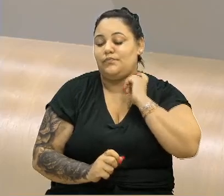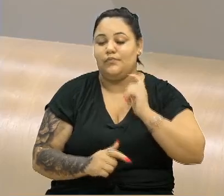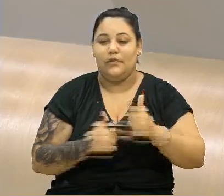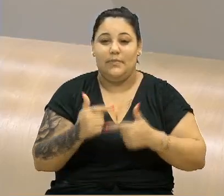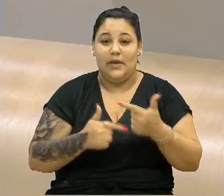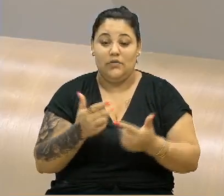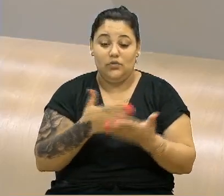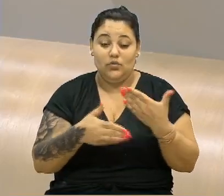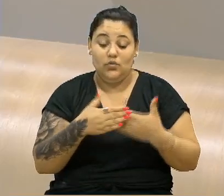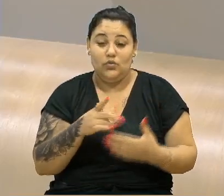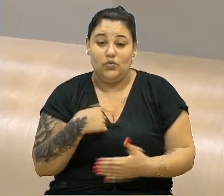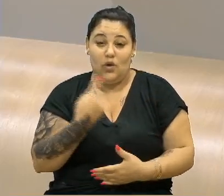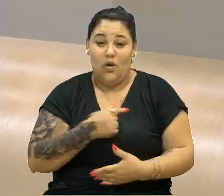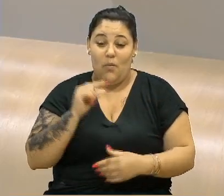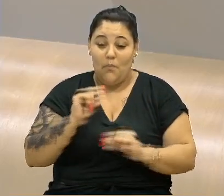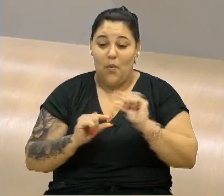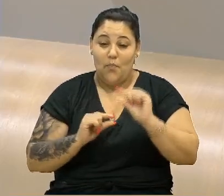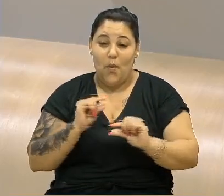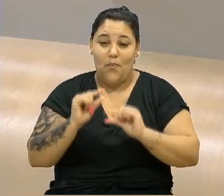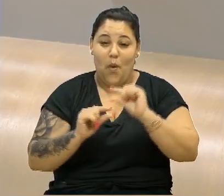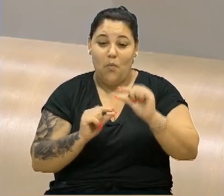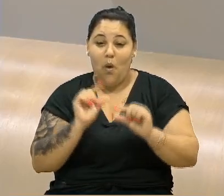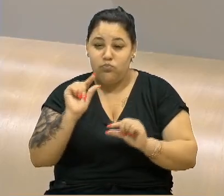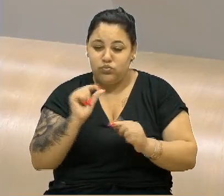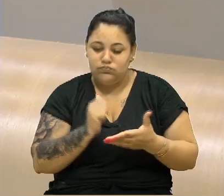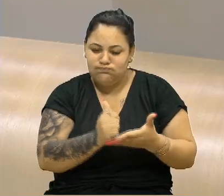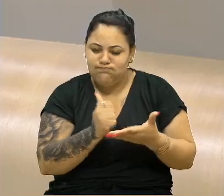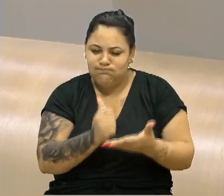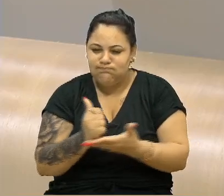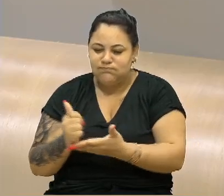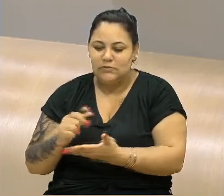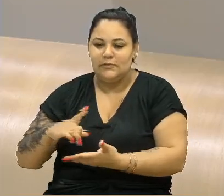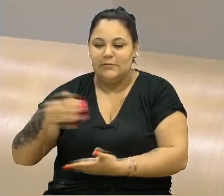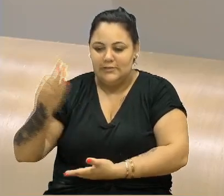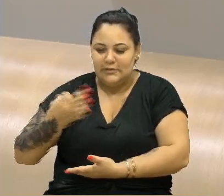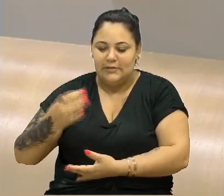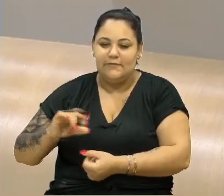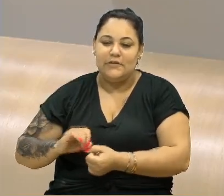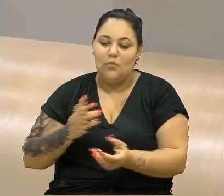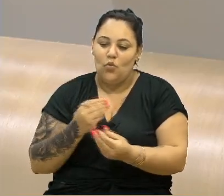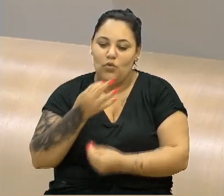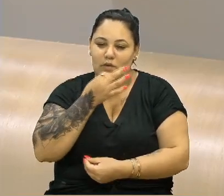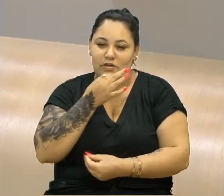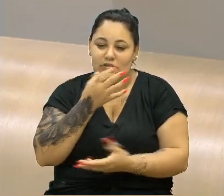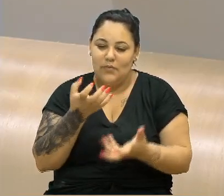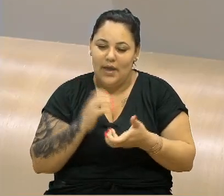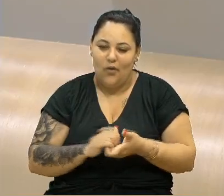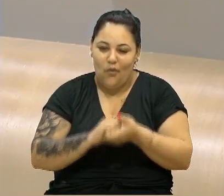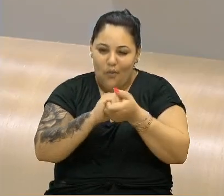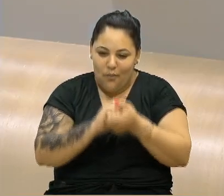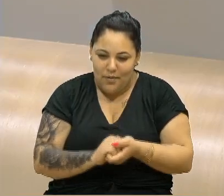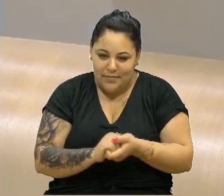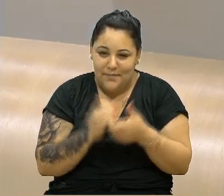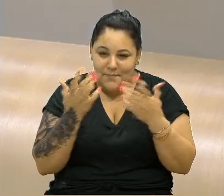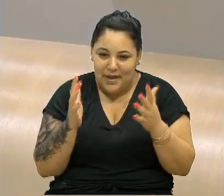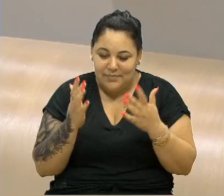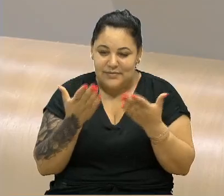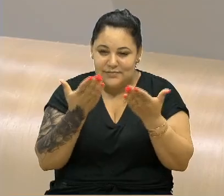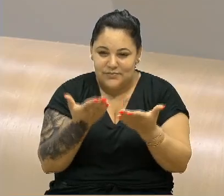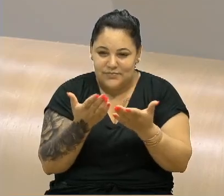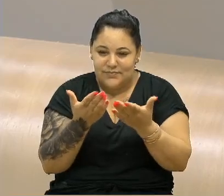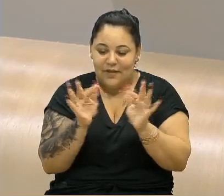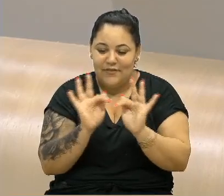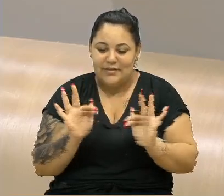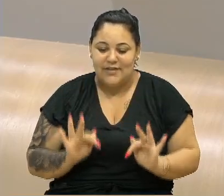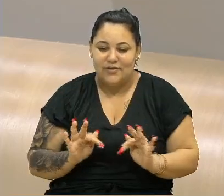nós, né, com um pouquinho que a gente possa colaborar, tenho certeza que a gente pode fazer por Caxias do Sul. Então, quero lhe cumprimentar. E para mim também foi uma alegria poder